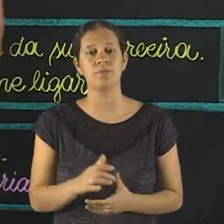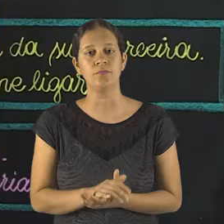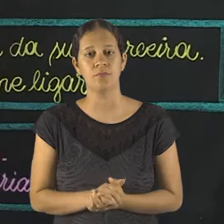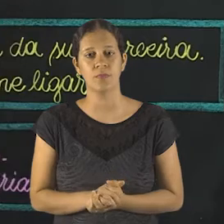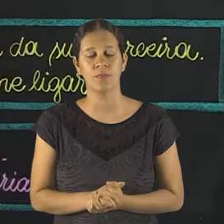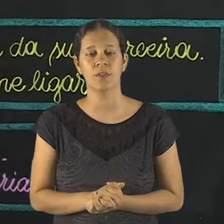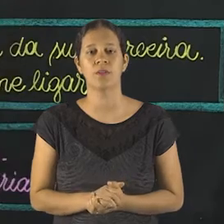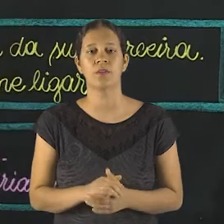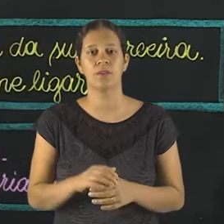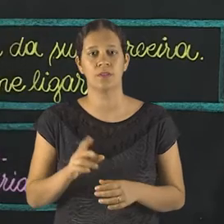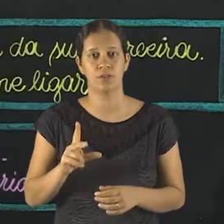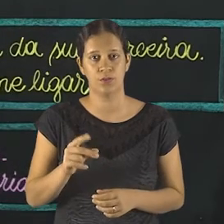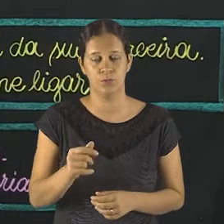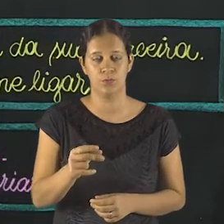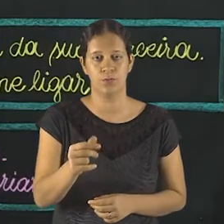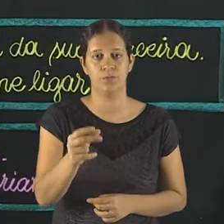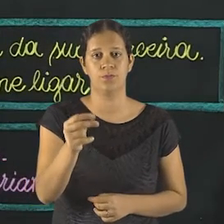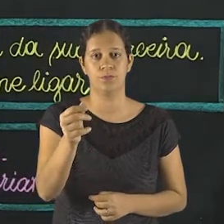reduzida de